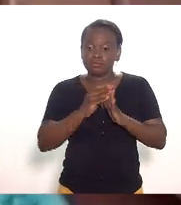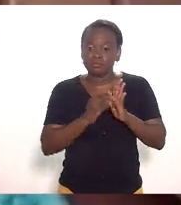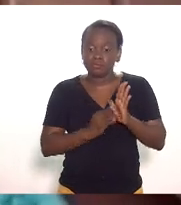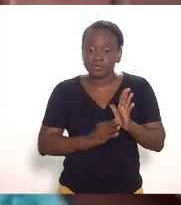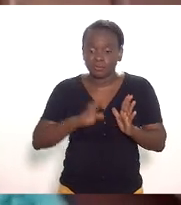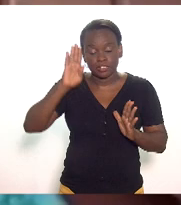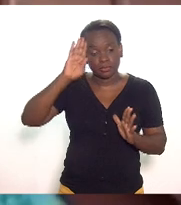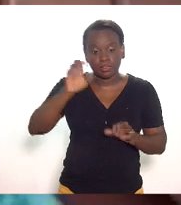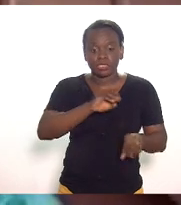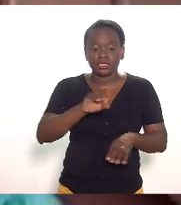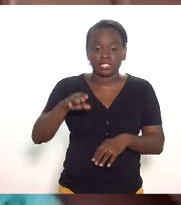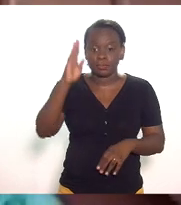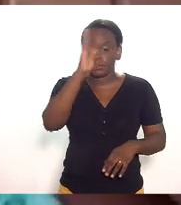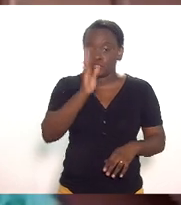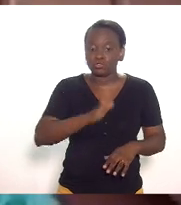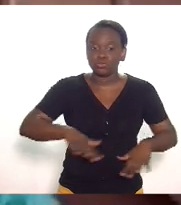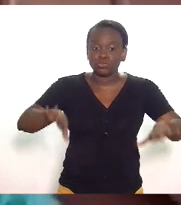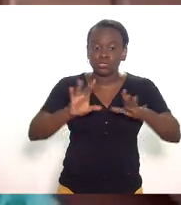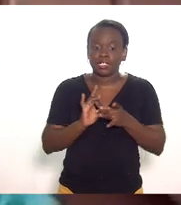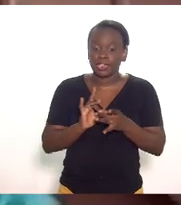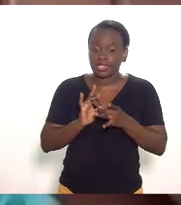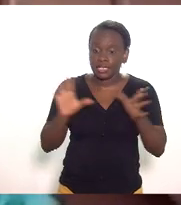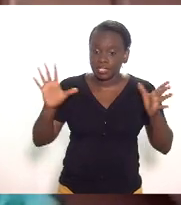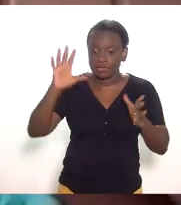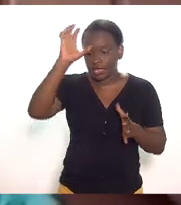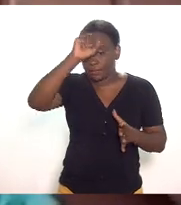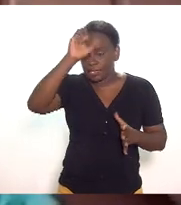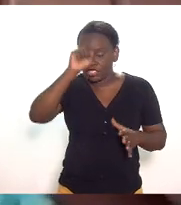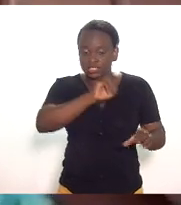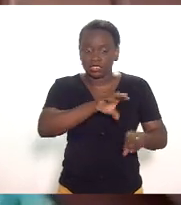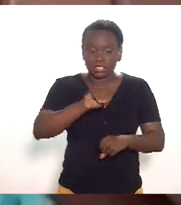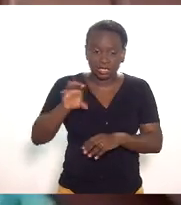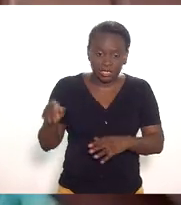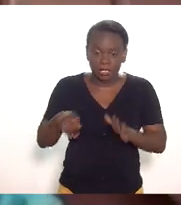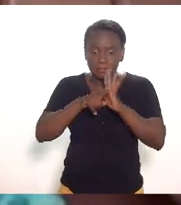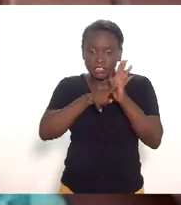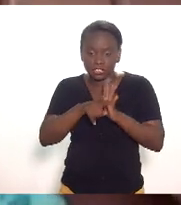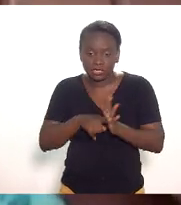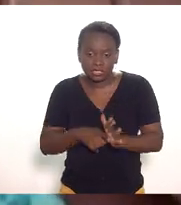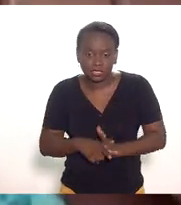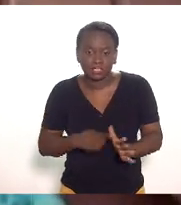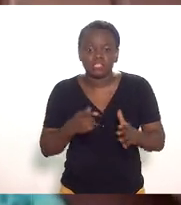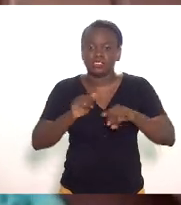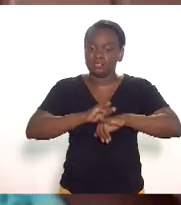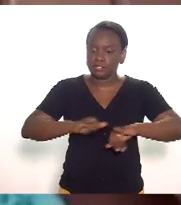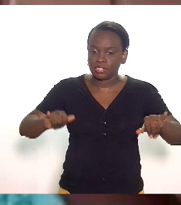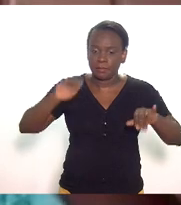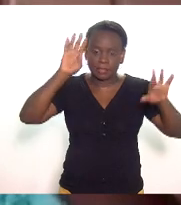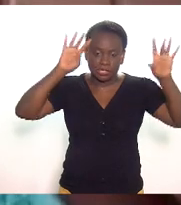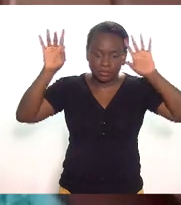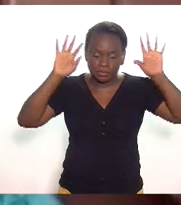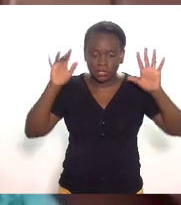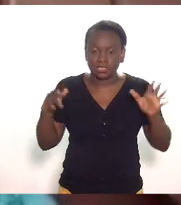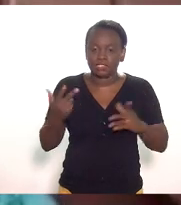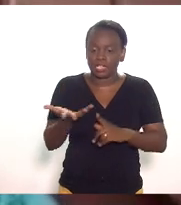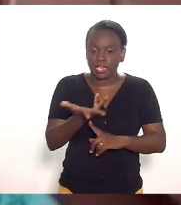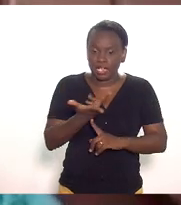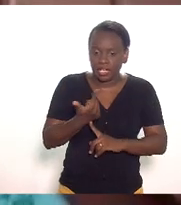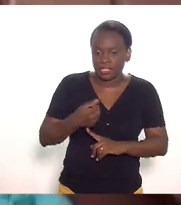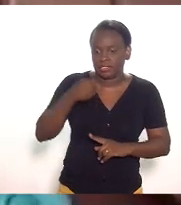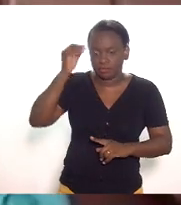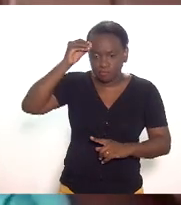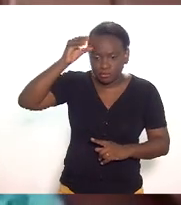do ensino no país a liberdade de aprender, ensinar, pesquisar, divulgar o pensamento, a arte e o